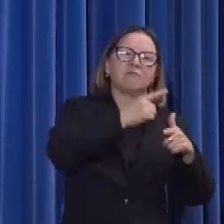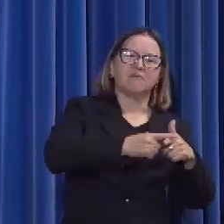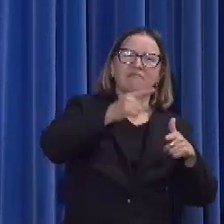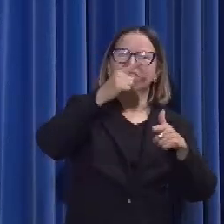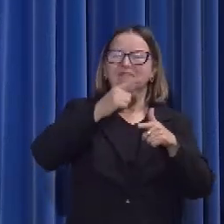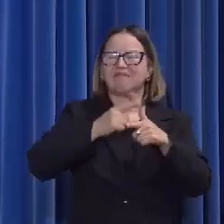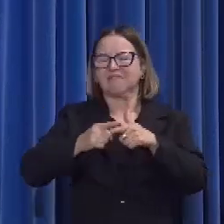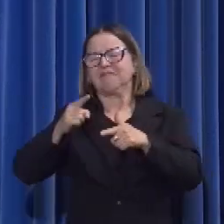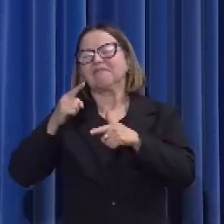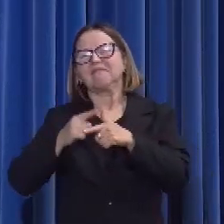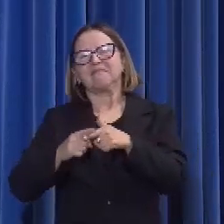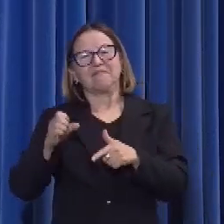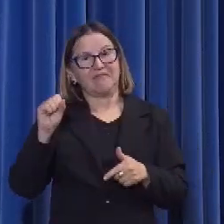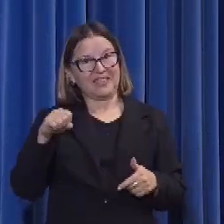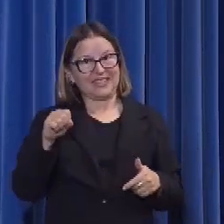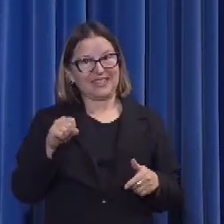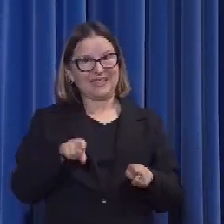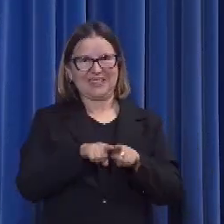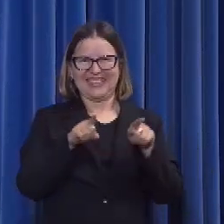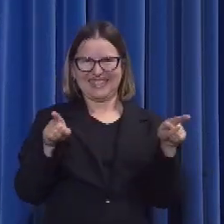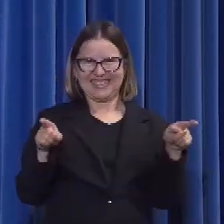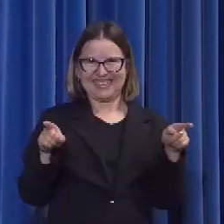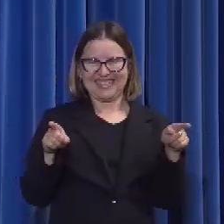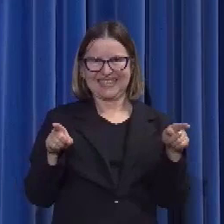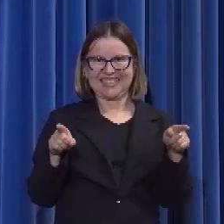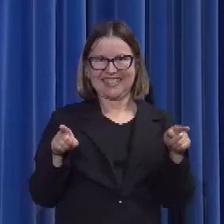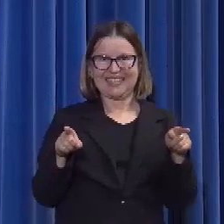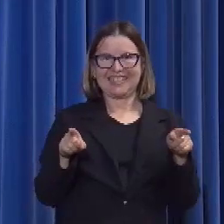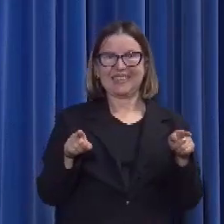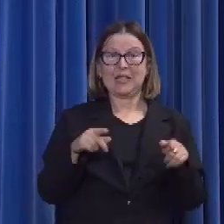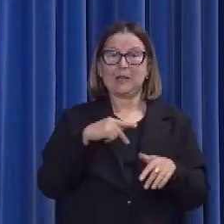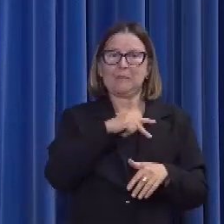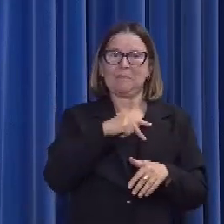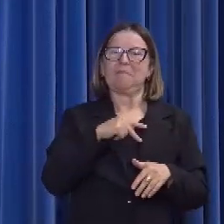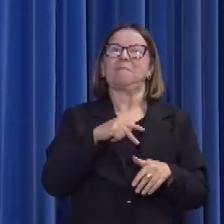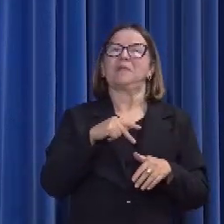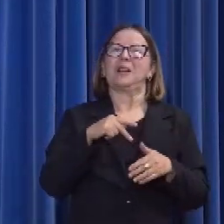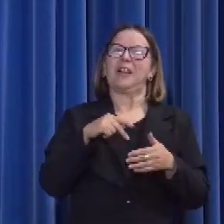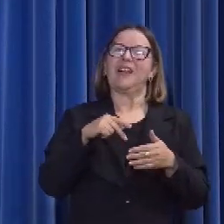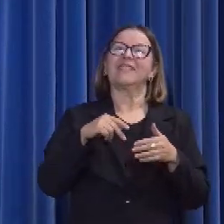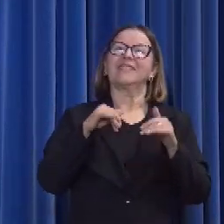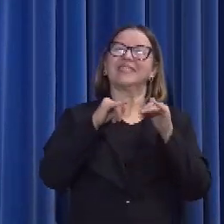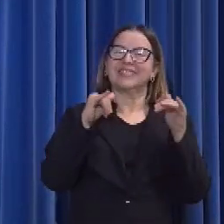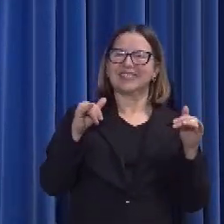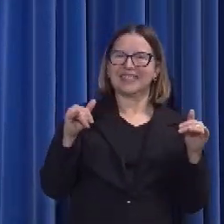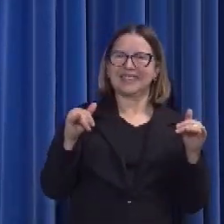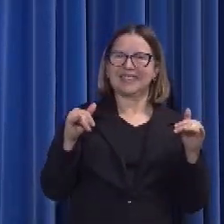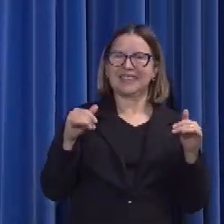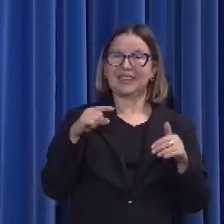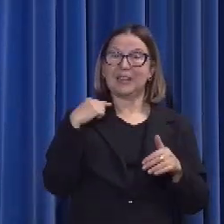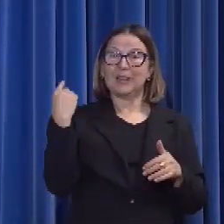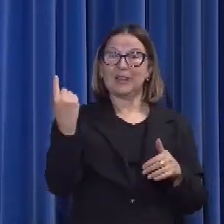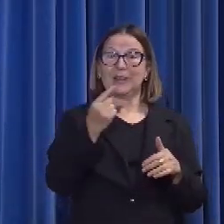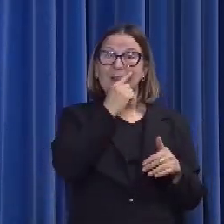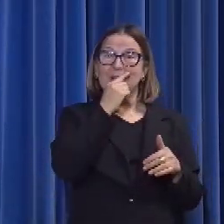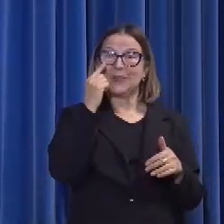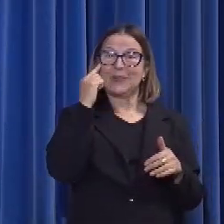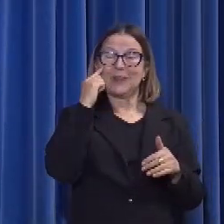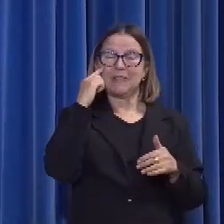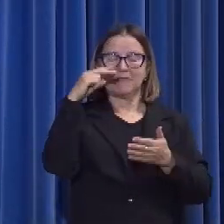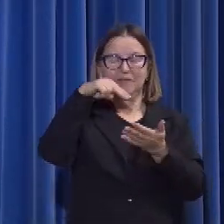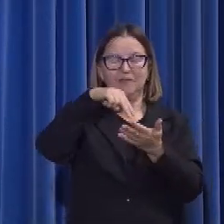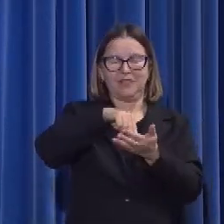de um lado para o outro. Porém, como nos diz o apóstolo Paulo, os nossos olhos devem estar fixos,